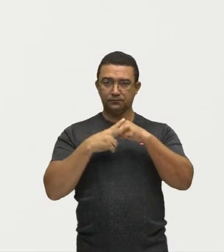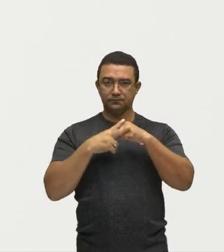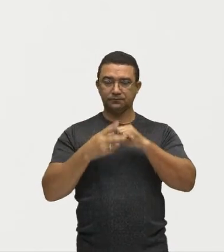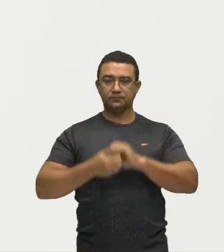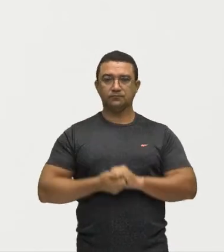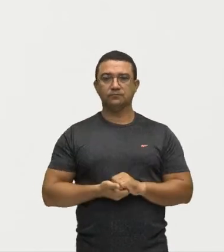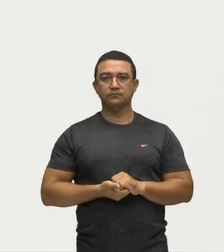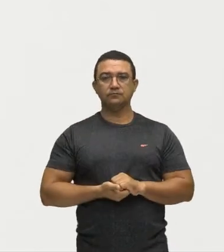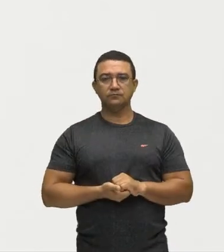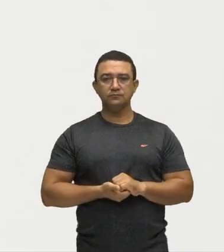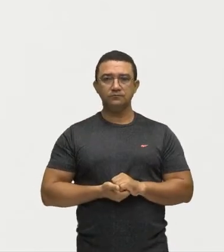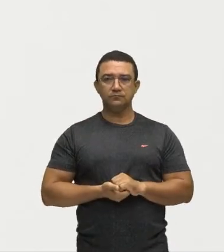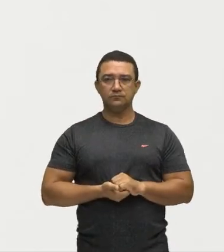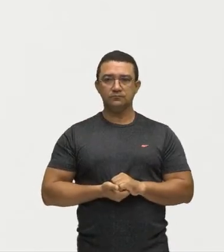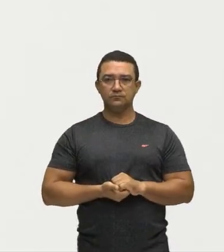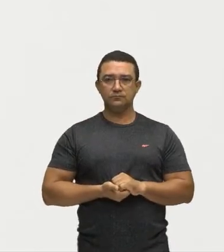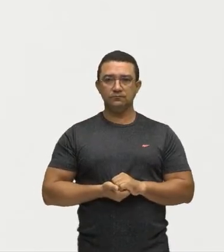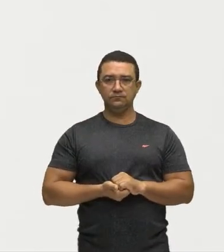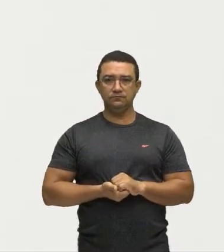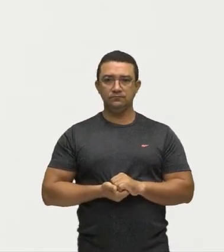composto de apenas